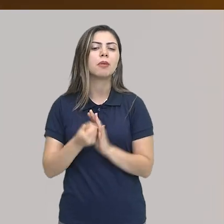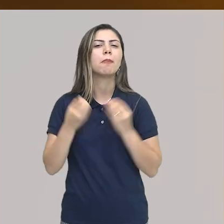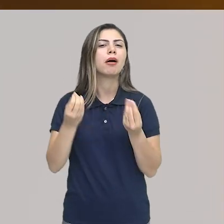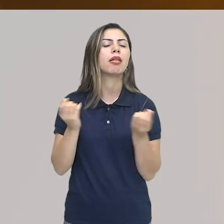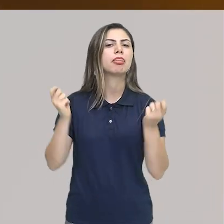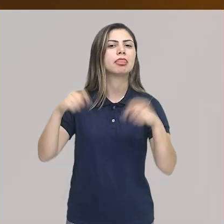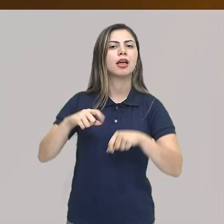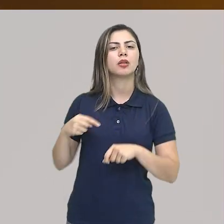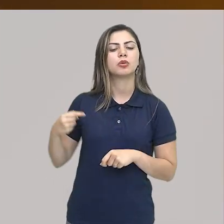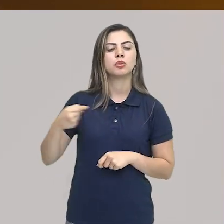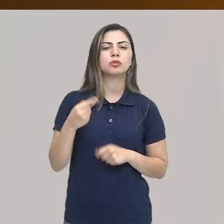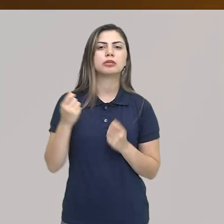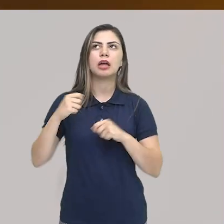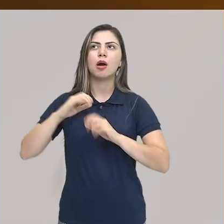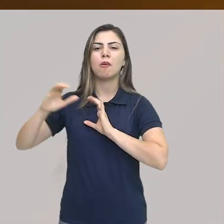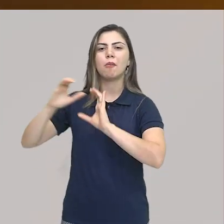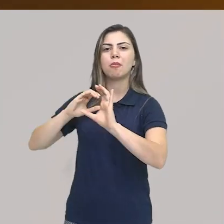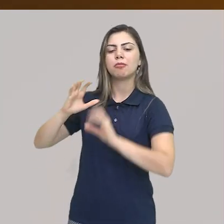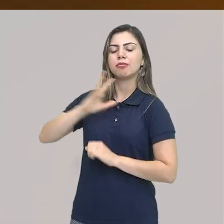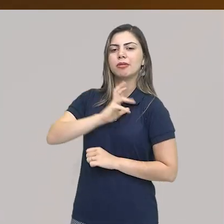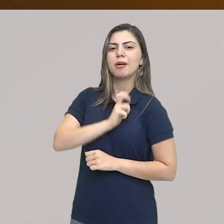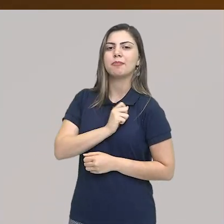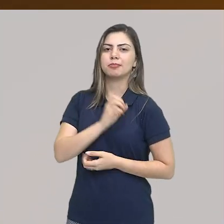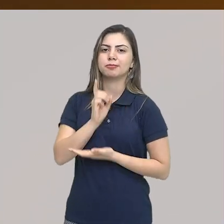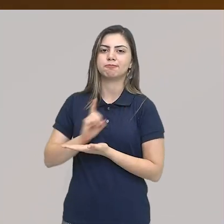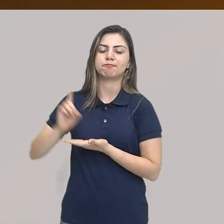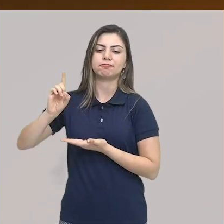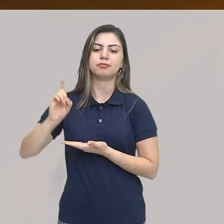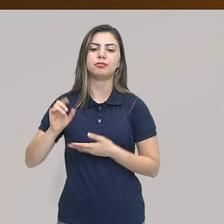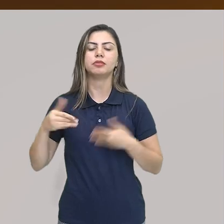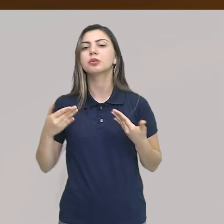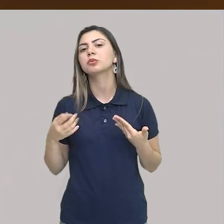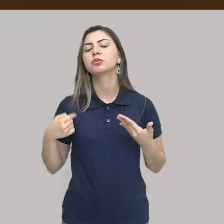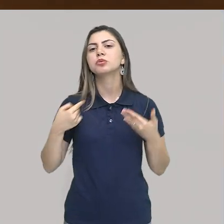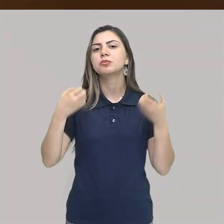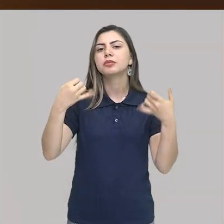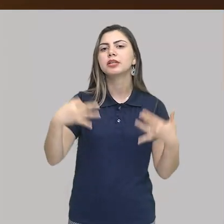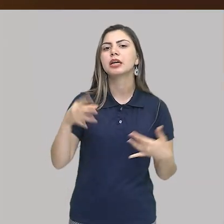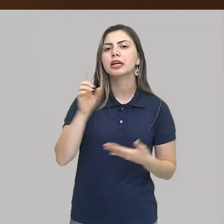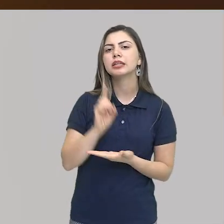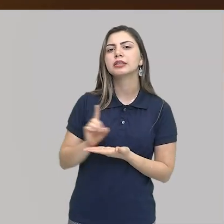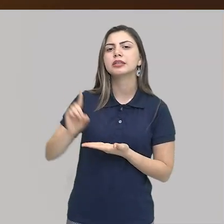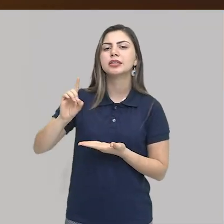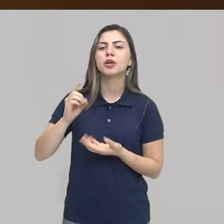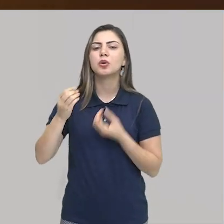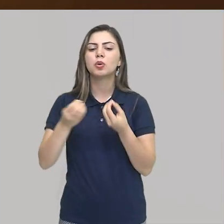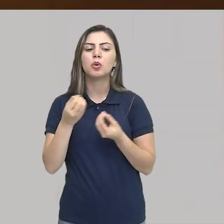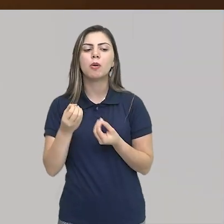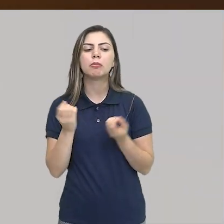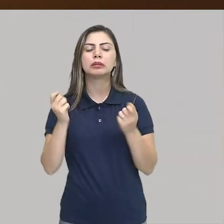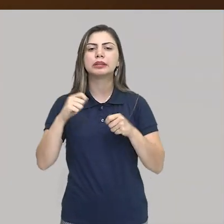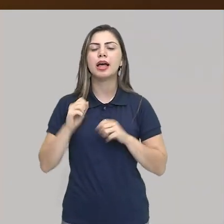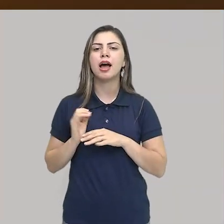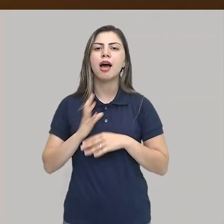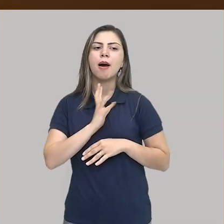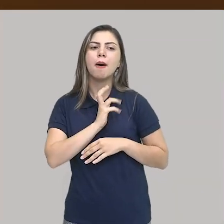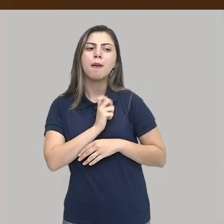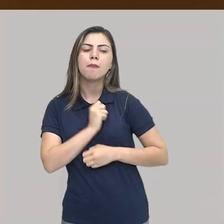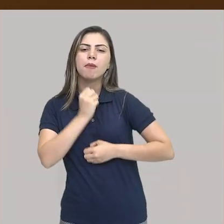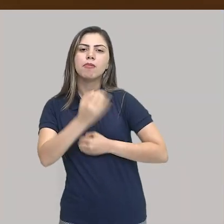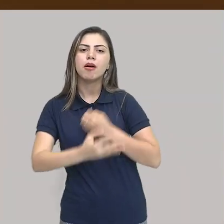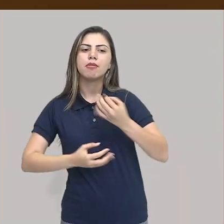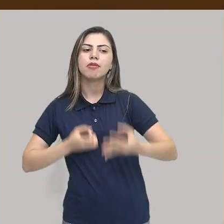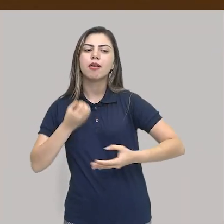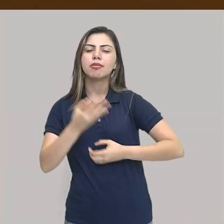para comunicar o amor de Deus, para falar daquilo que Deus tem para revelar, para mostrar para